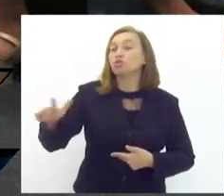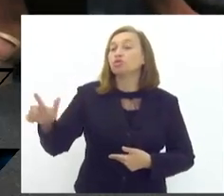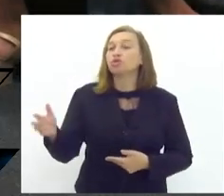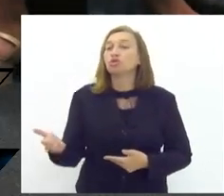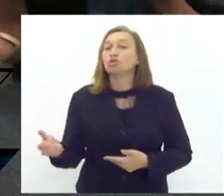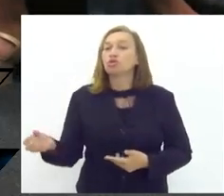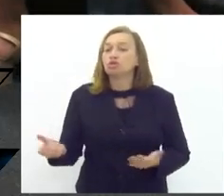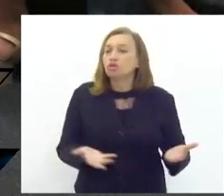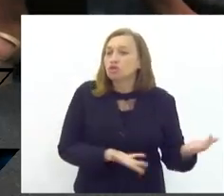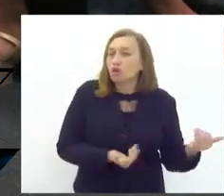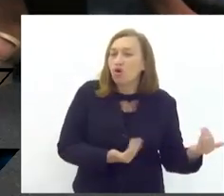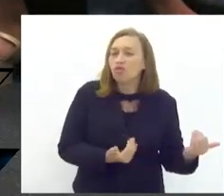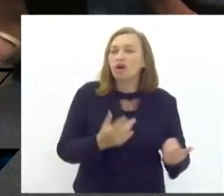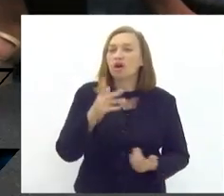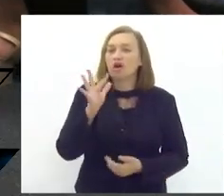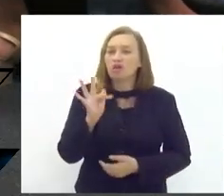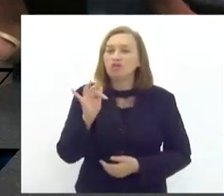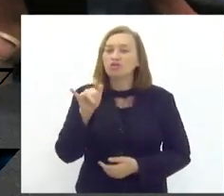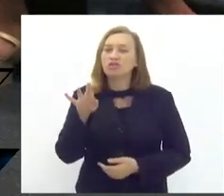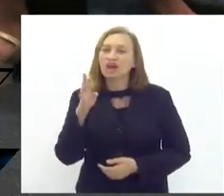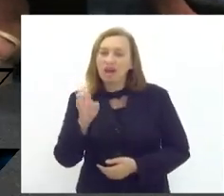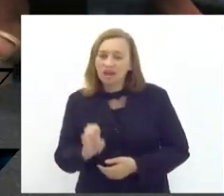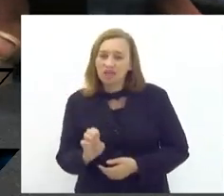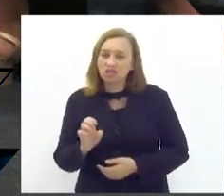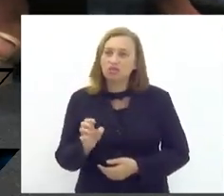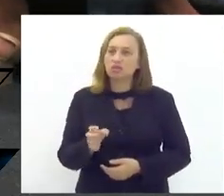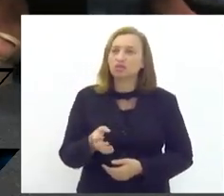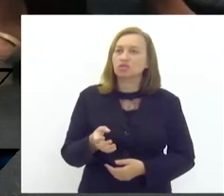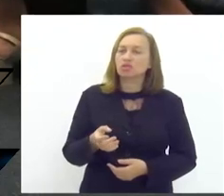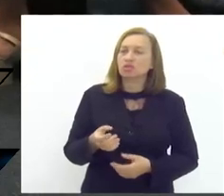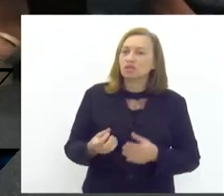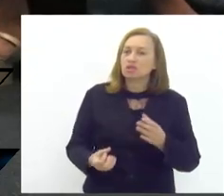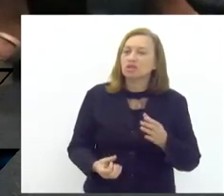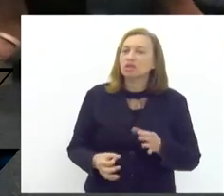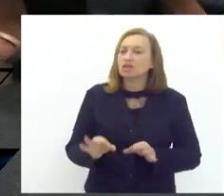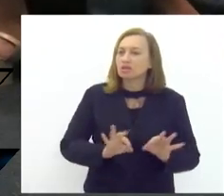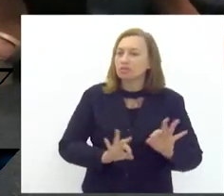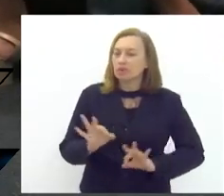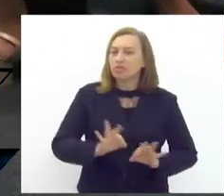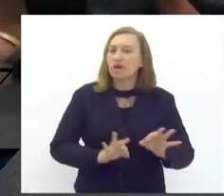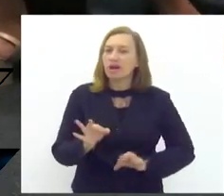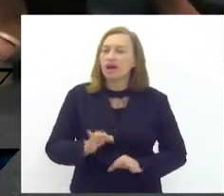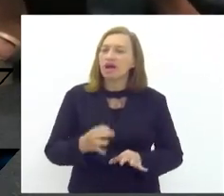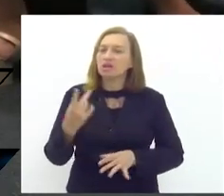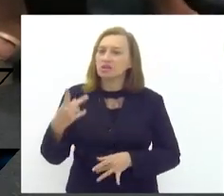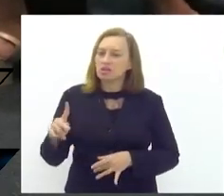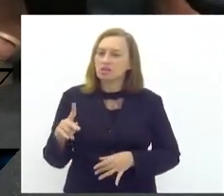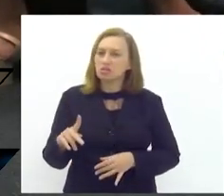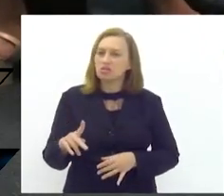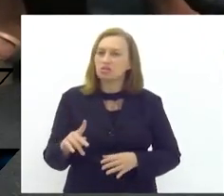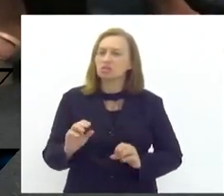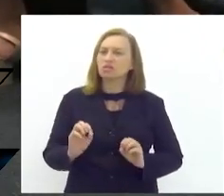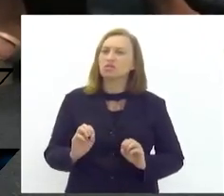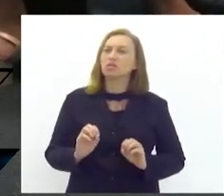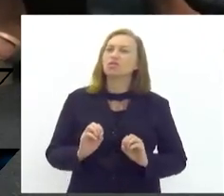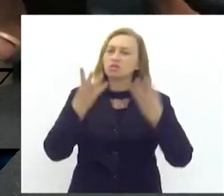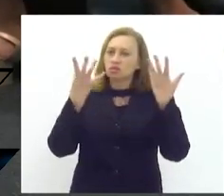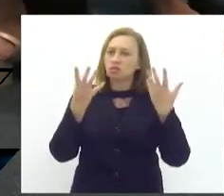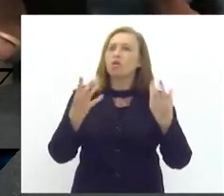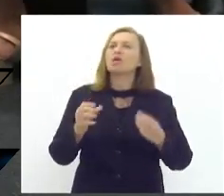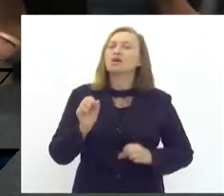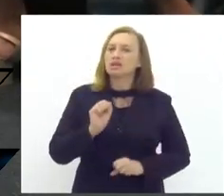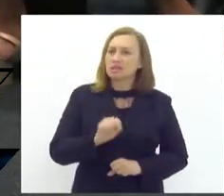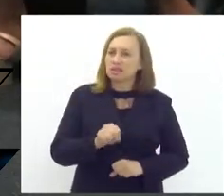afundagem seja reconhecida na sua autonomia de montar a sua programação afundagem É sim uma